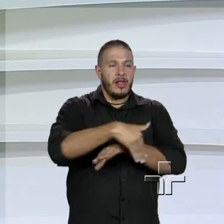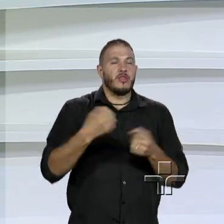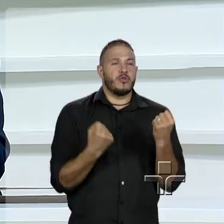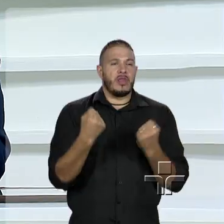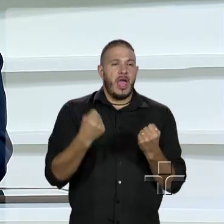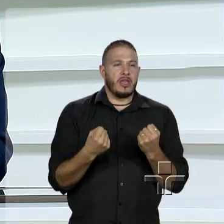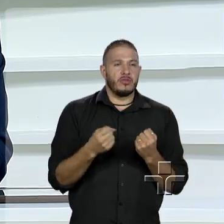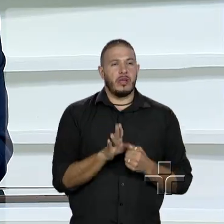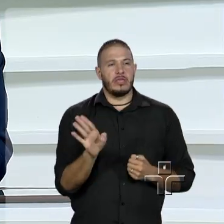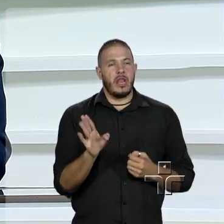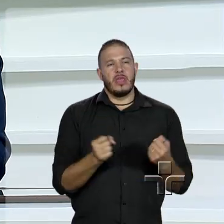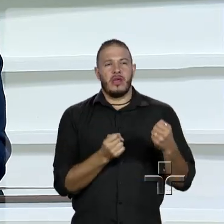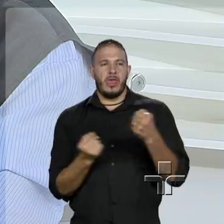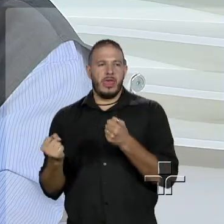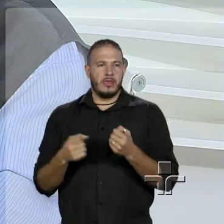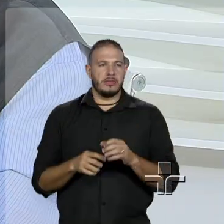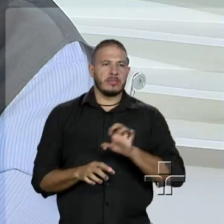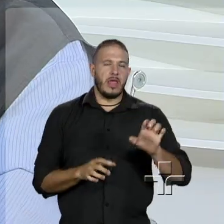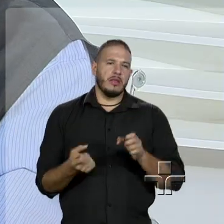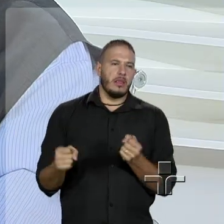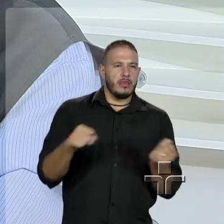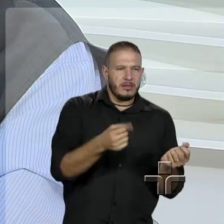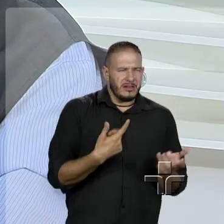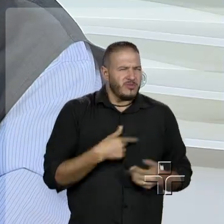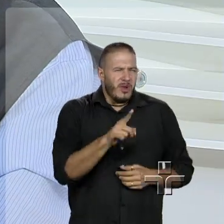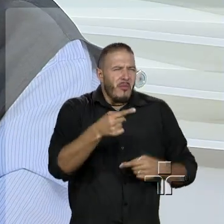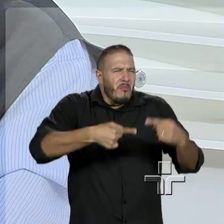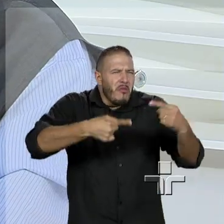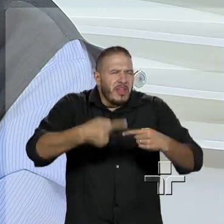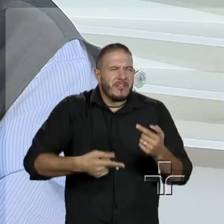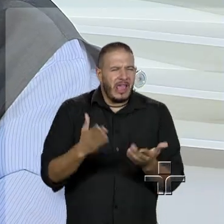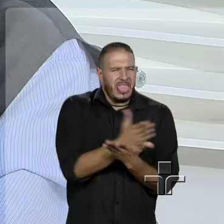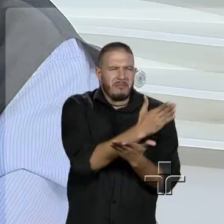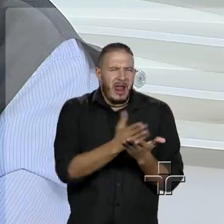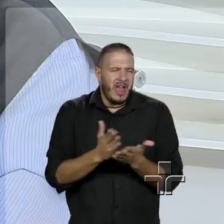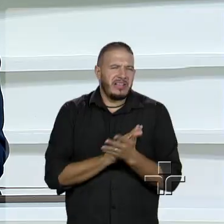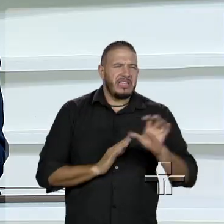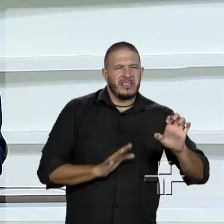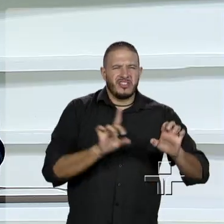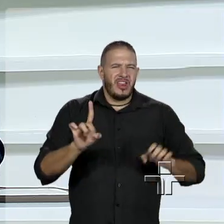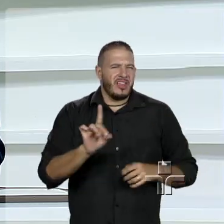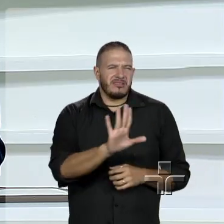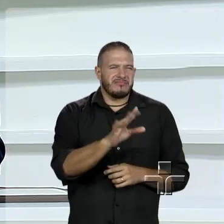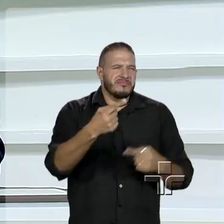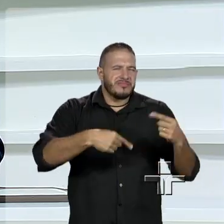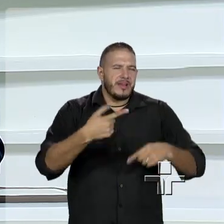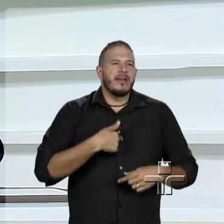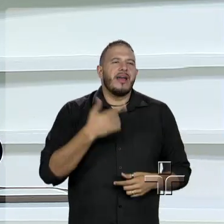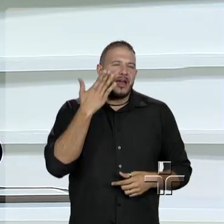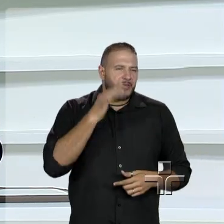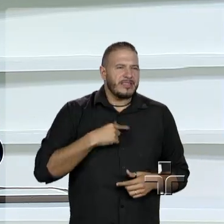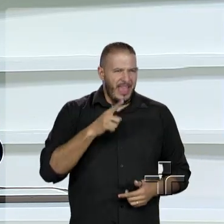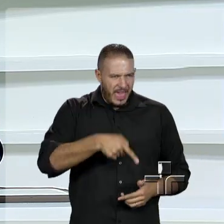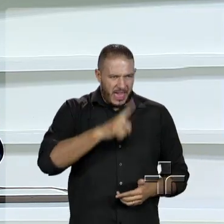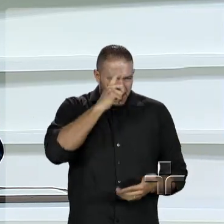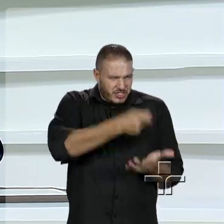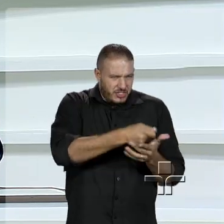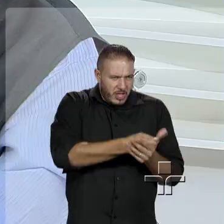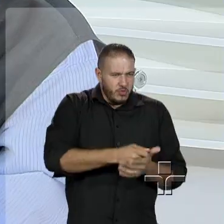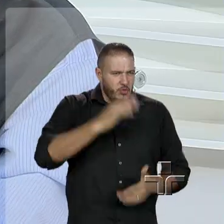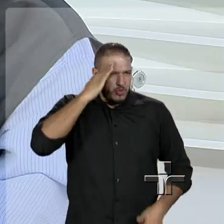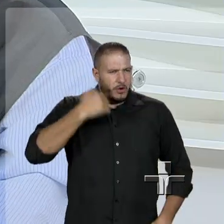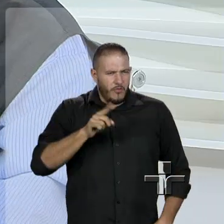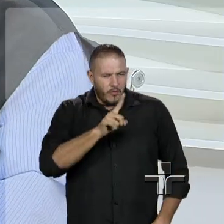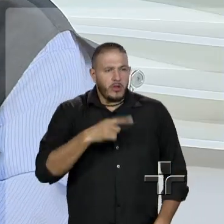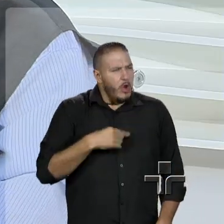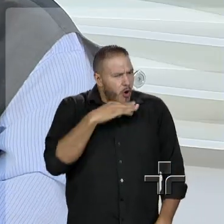é para o poder político ficar discutindo isso. É uma perda de tempo. Se é ditadura, se não é ditadura, foi ditadura, né? É claro